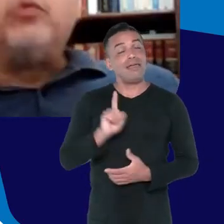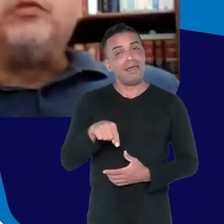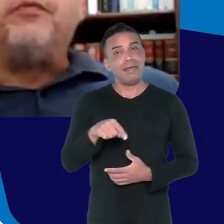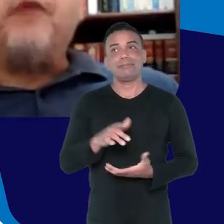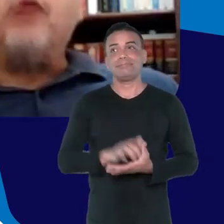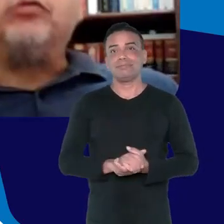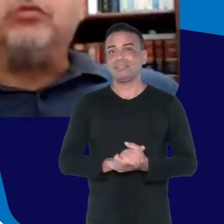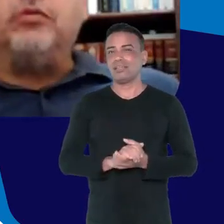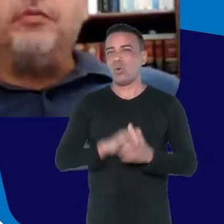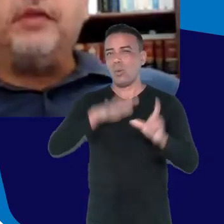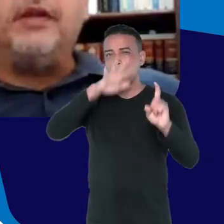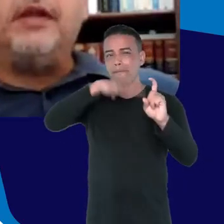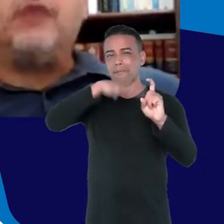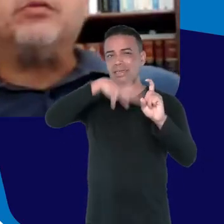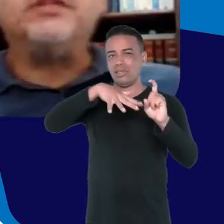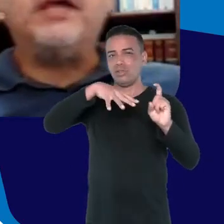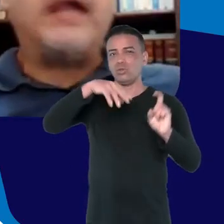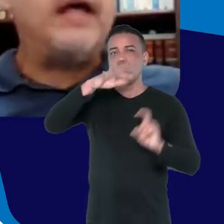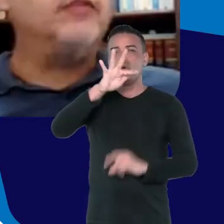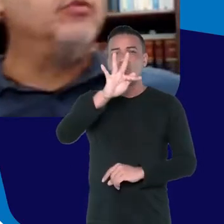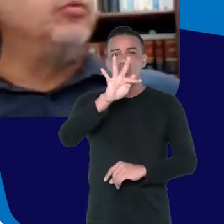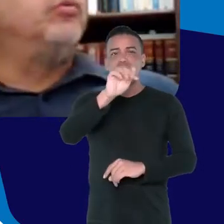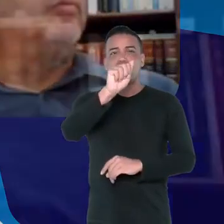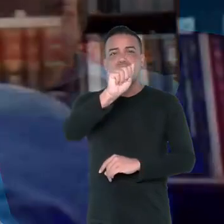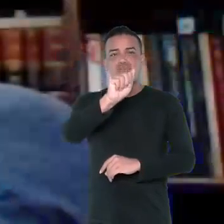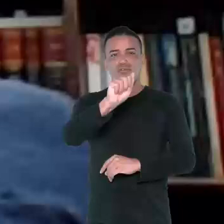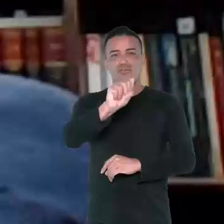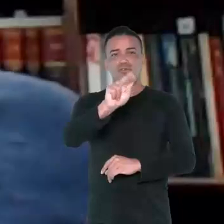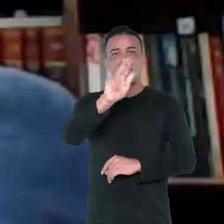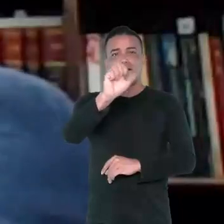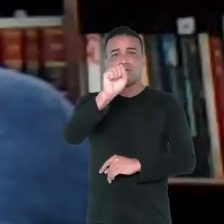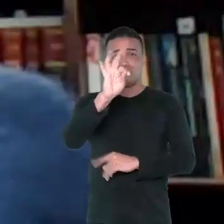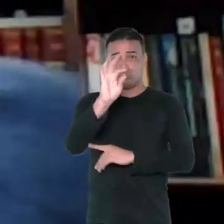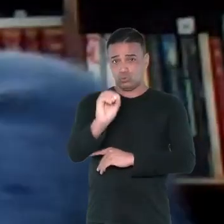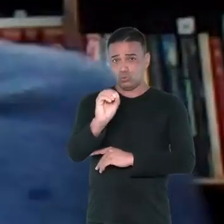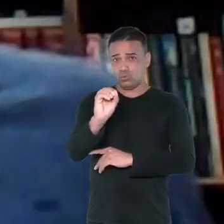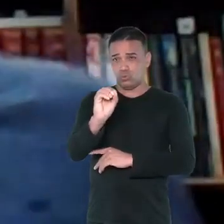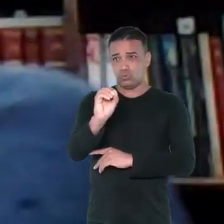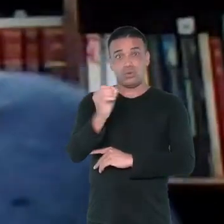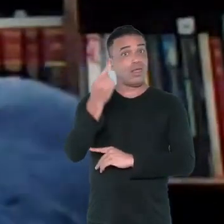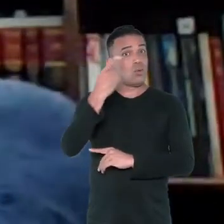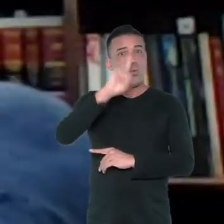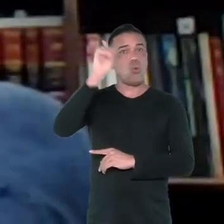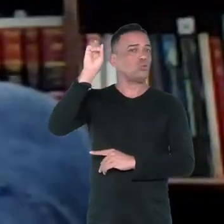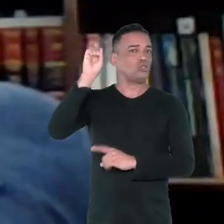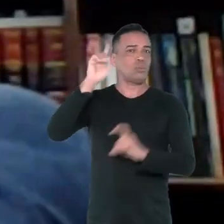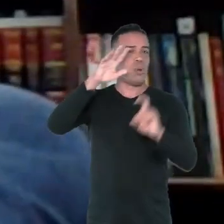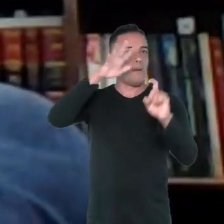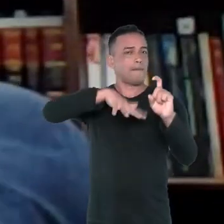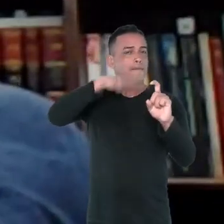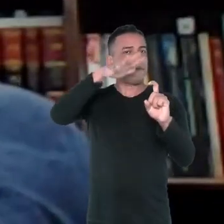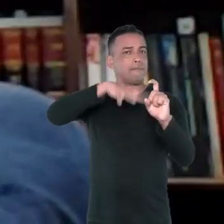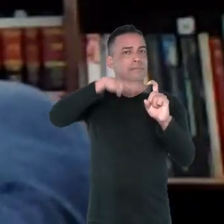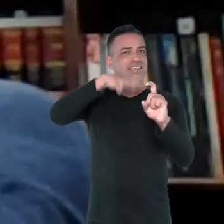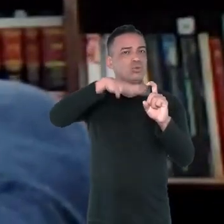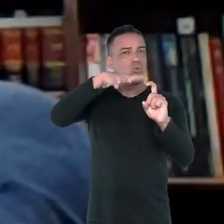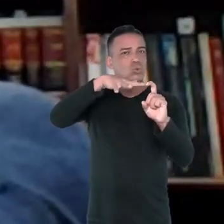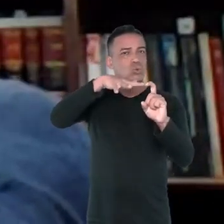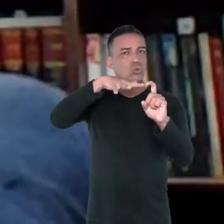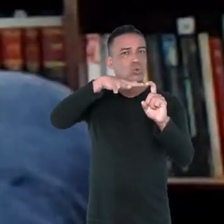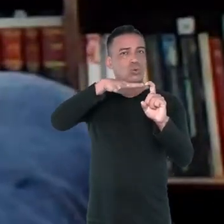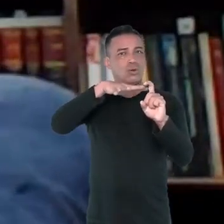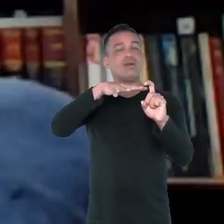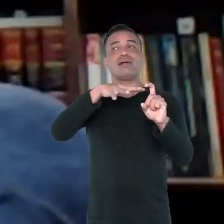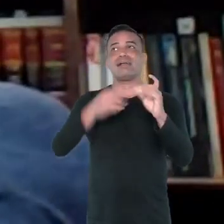o mito de Fausto, ele é considerado o último mito criado